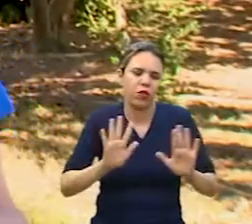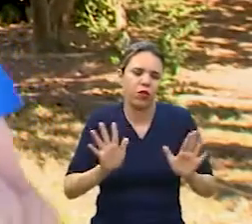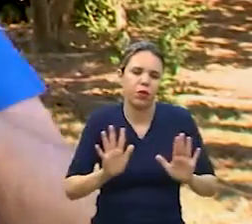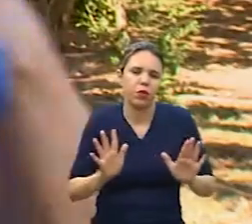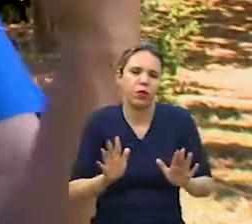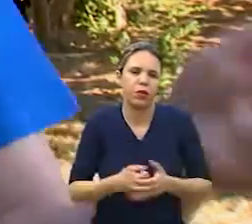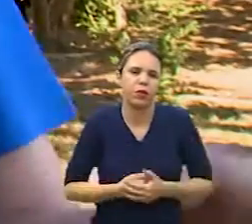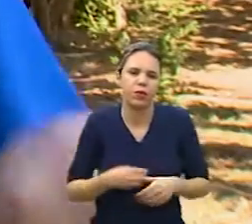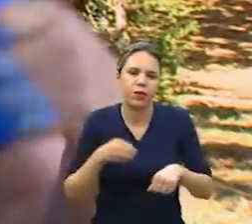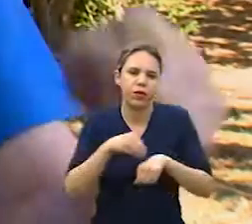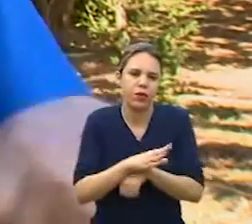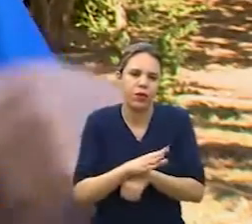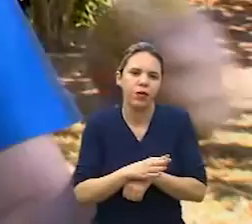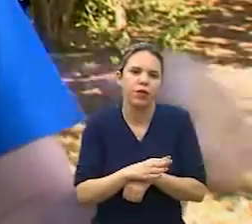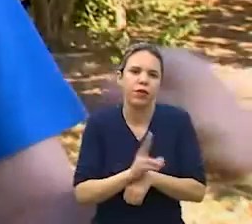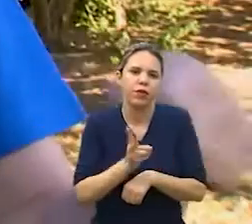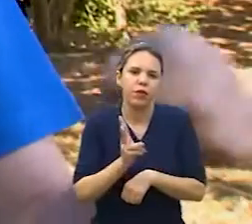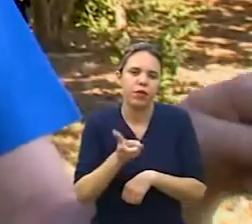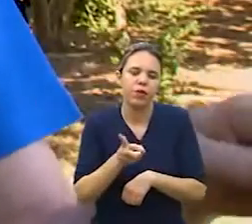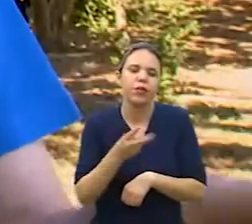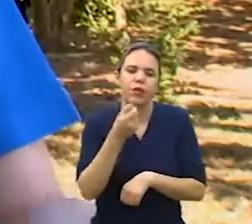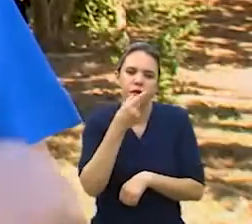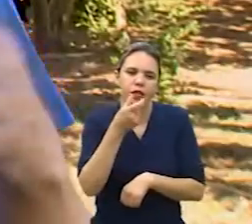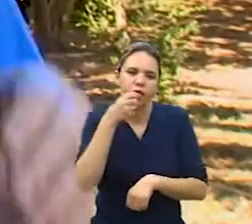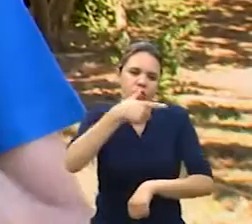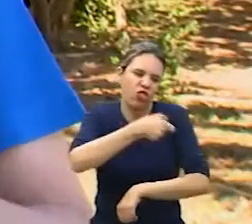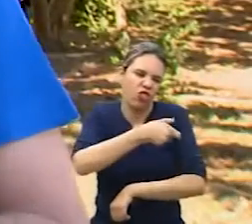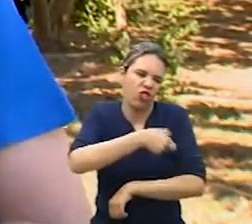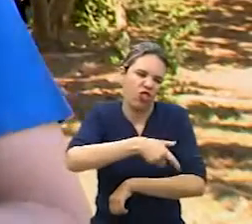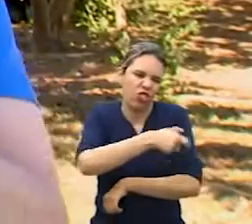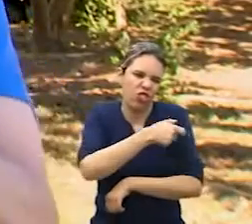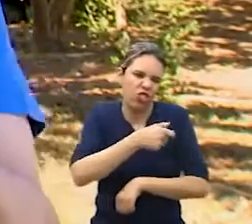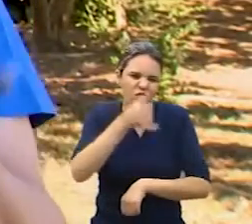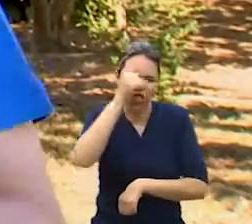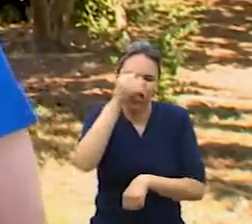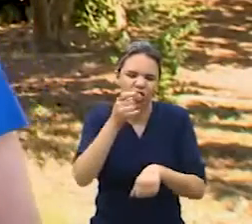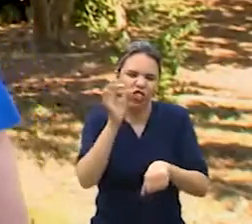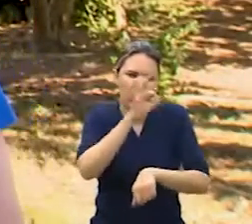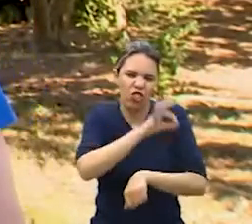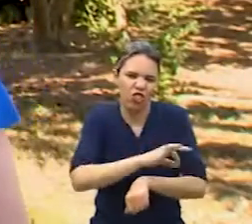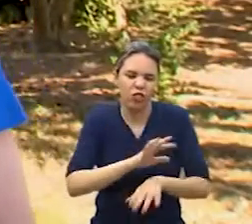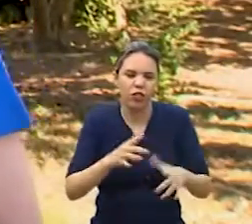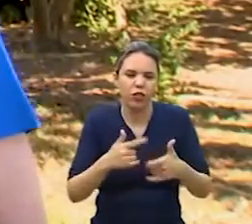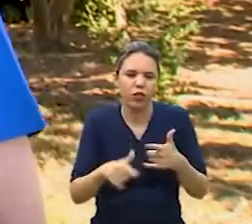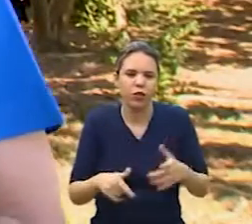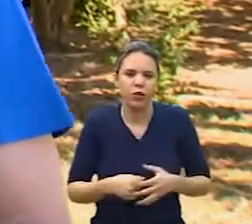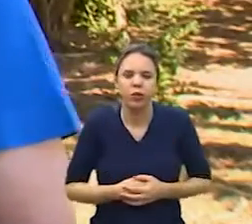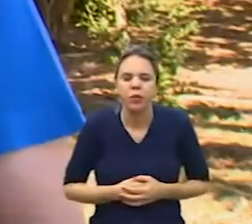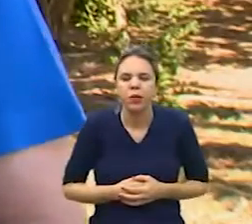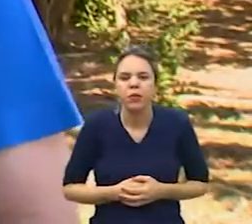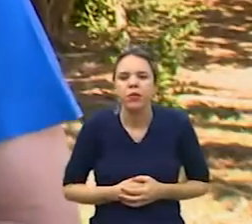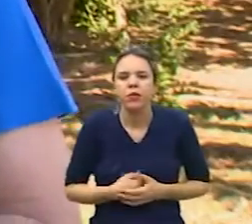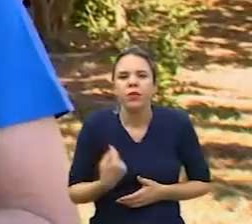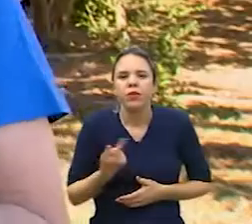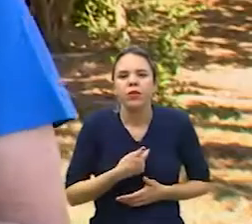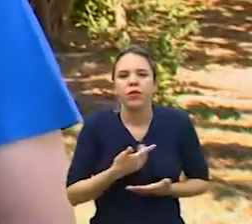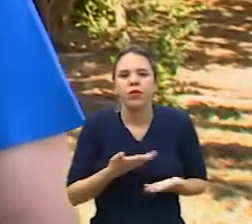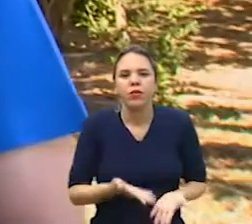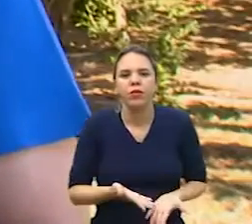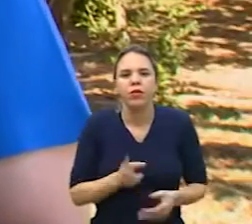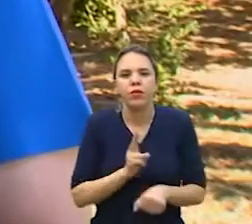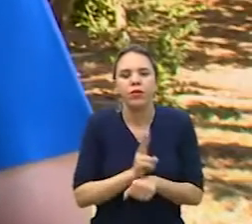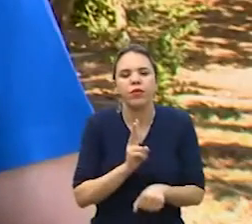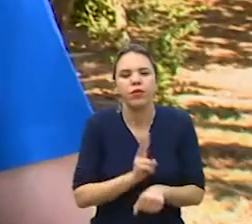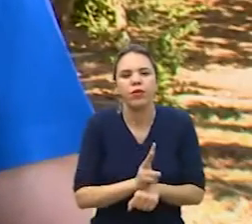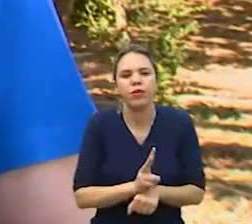mundo. A gente tem que passar, vira e mexe, passar um medicamento ali para evitar mosca, enfim, evitar problemas maiores. Mas a gente pega e